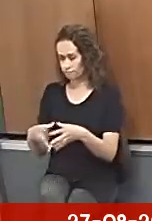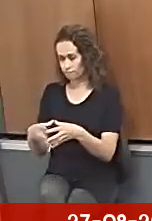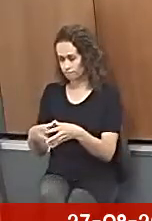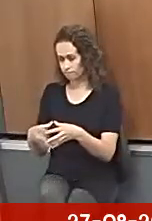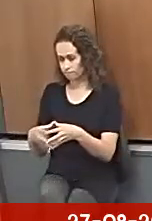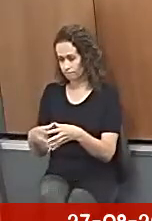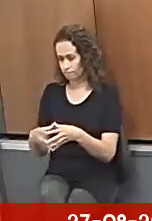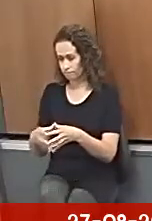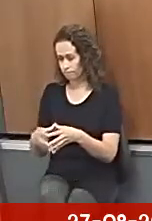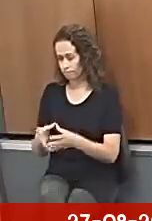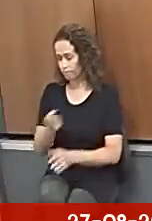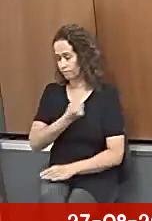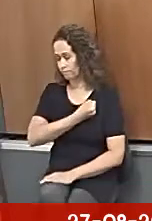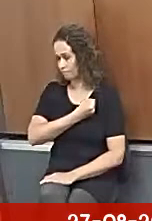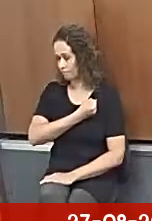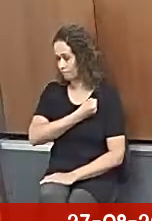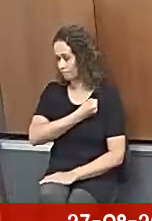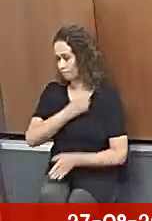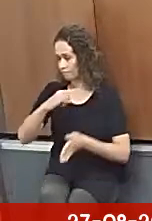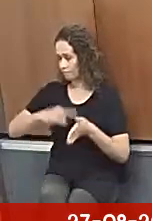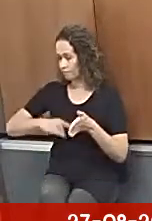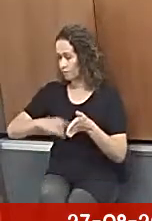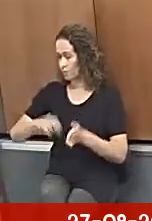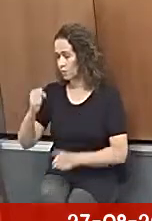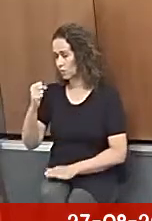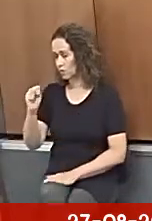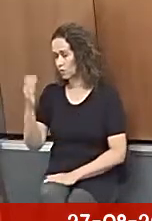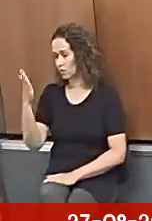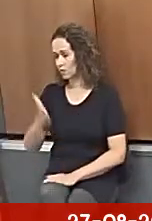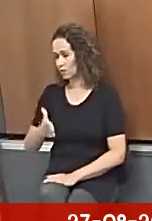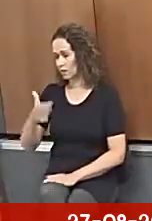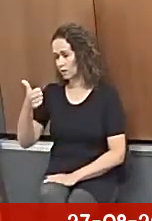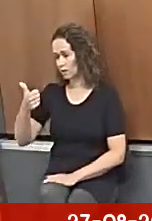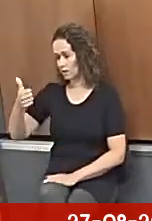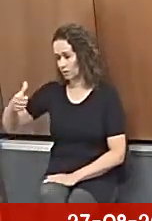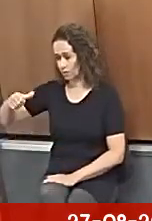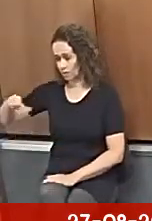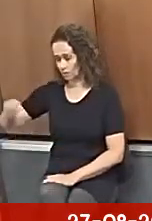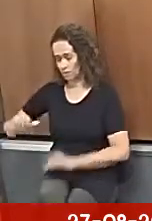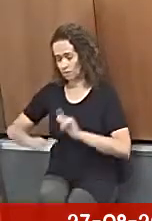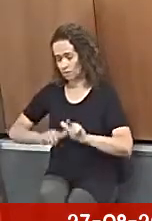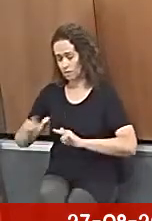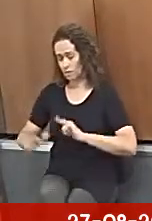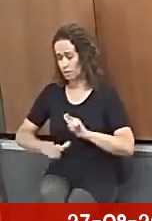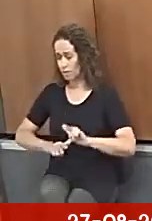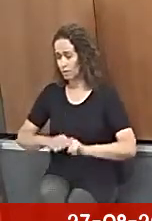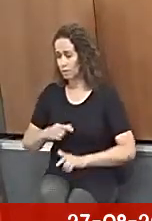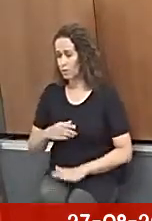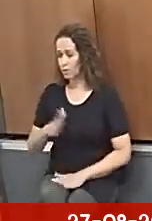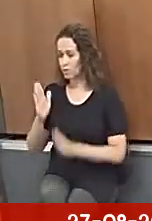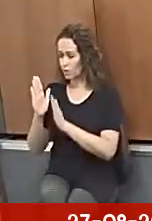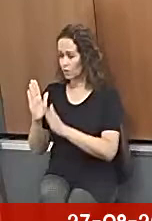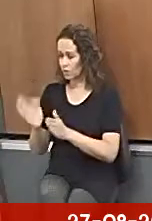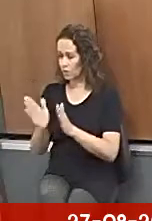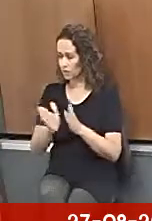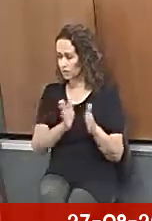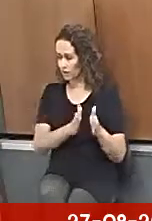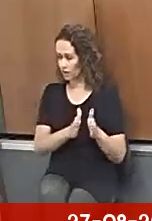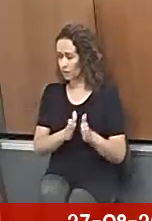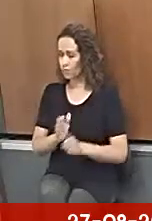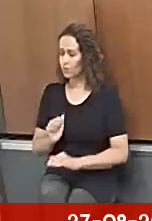número 8 bar 2019 da coordenadoria geral de fiscalização do trabalho do ministério da economia em resposta ao requerimento